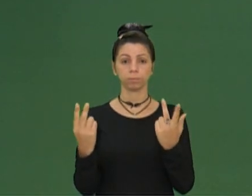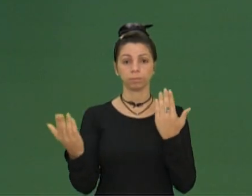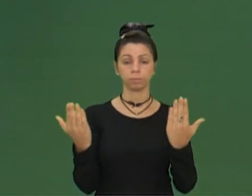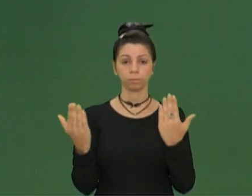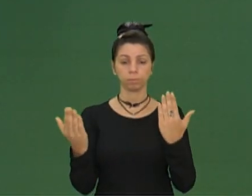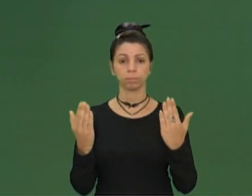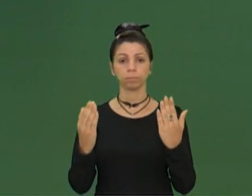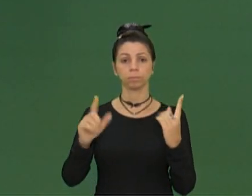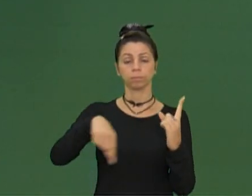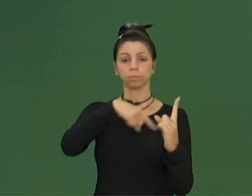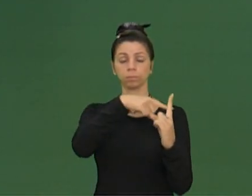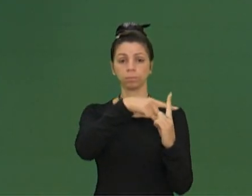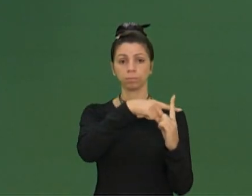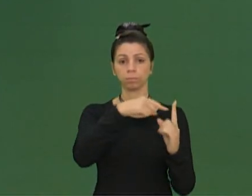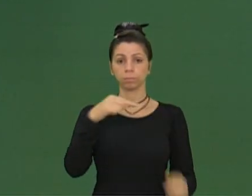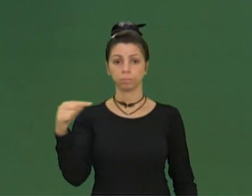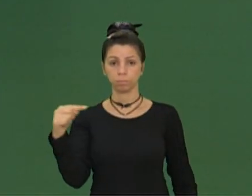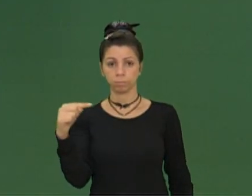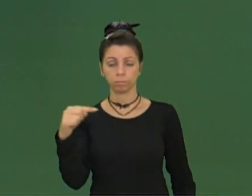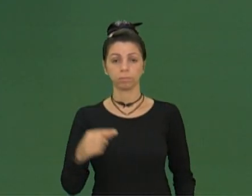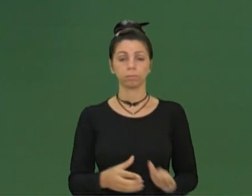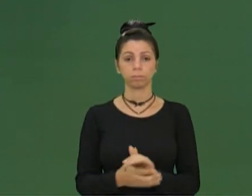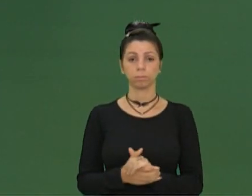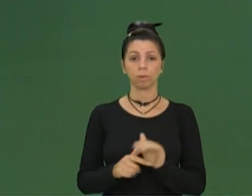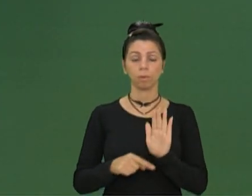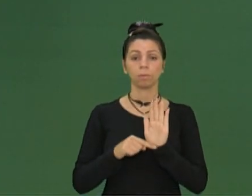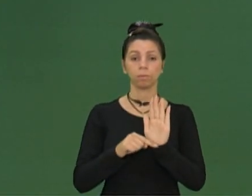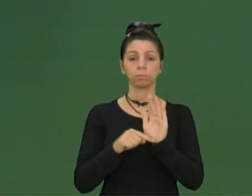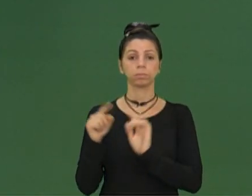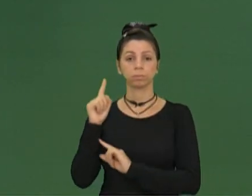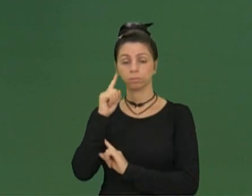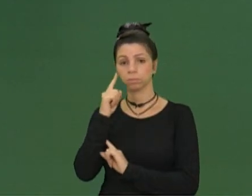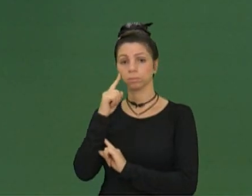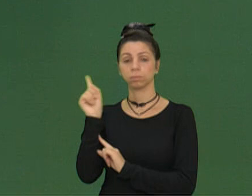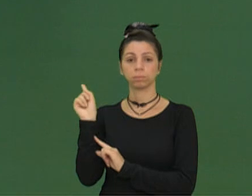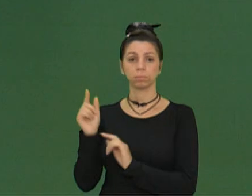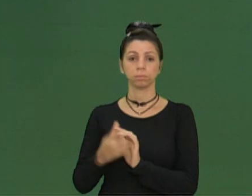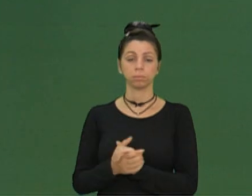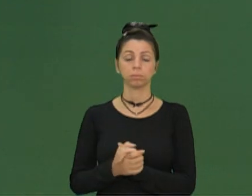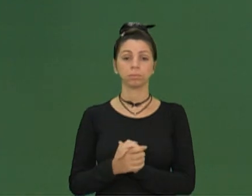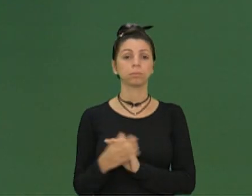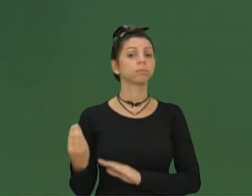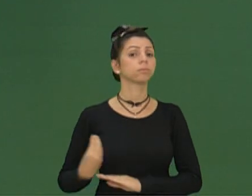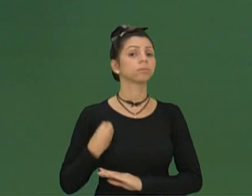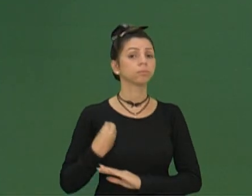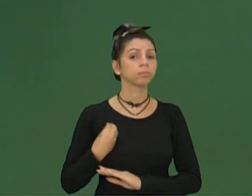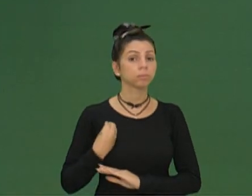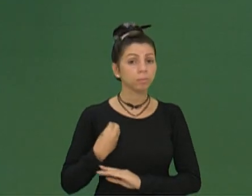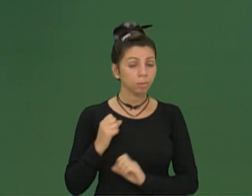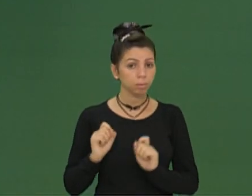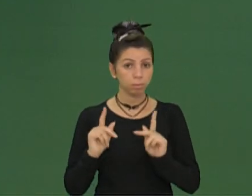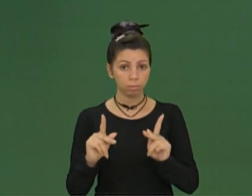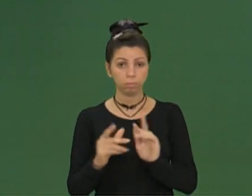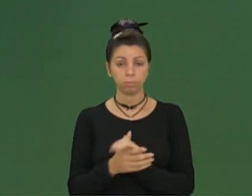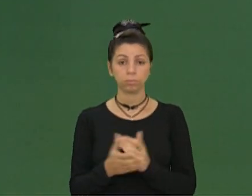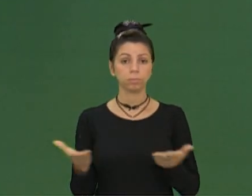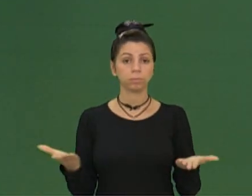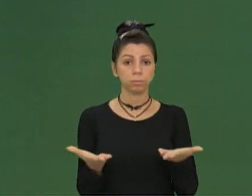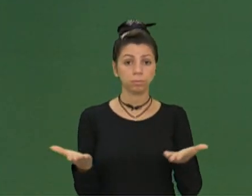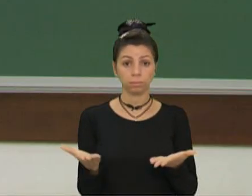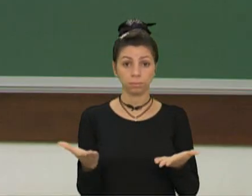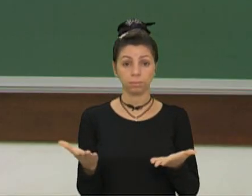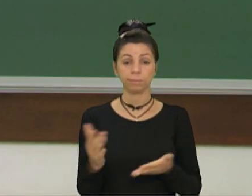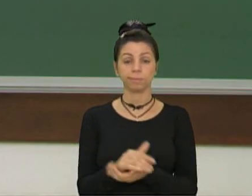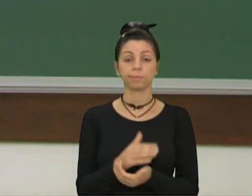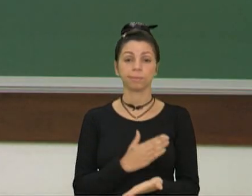ou negativo, e também demonstro para vocês relembrarem um pouquinho qual que é essa condição de existência, ok? E